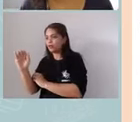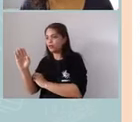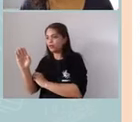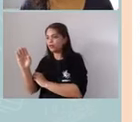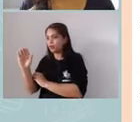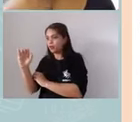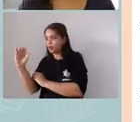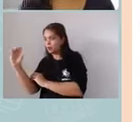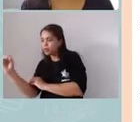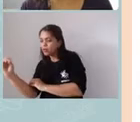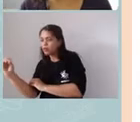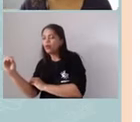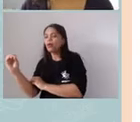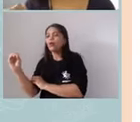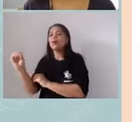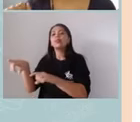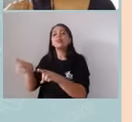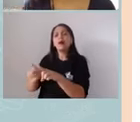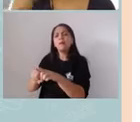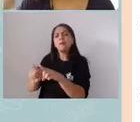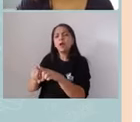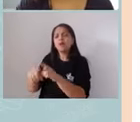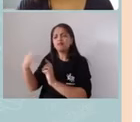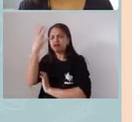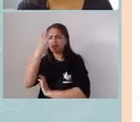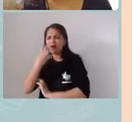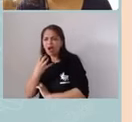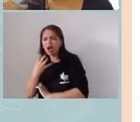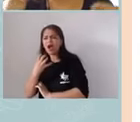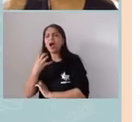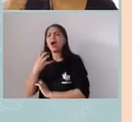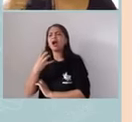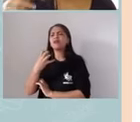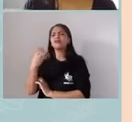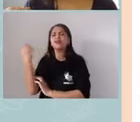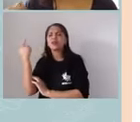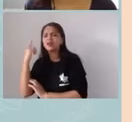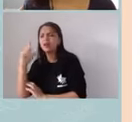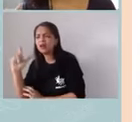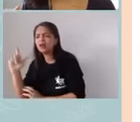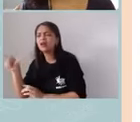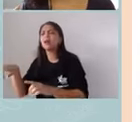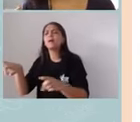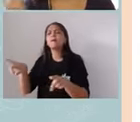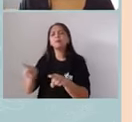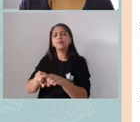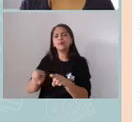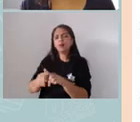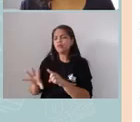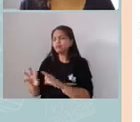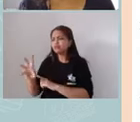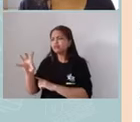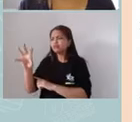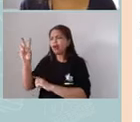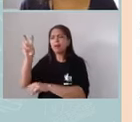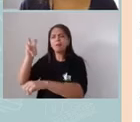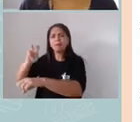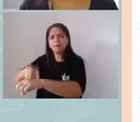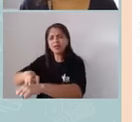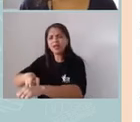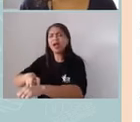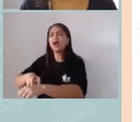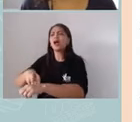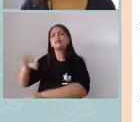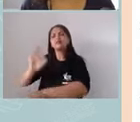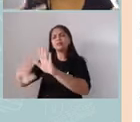soro antirrábico. E aí existem vários. Existe o soro para picada de escorpião, picada de aranha, para tratar o tétano também, que é uma